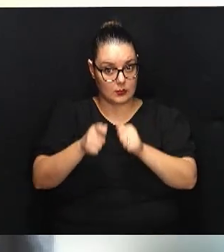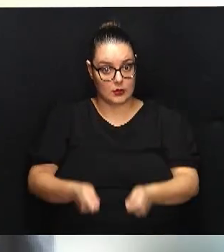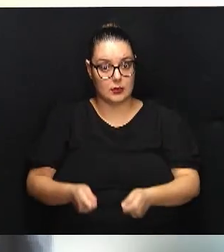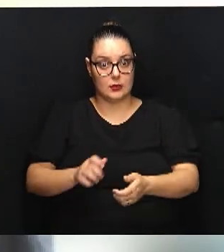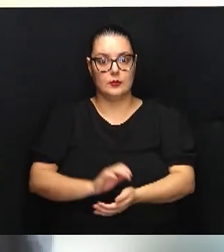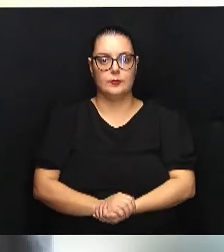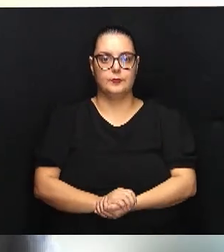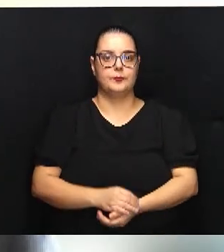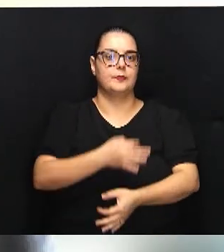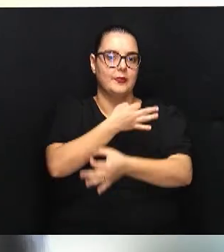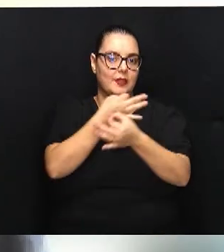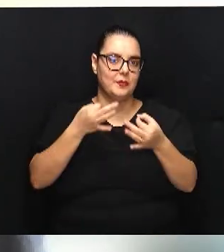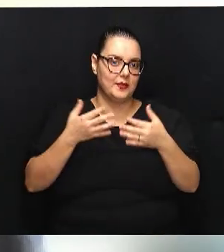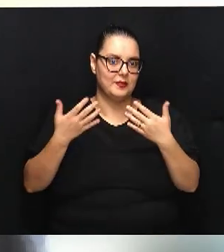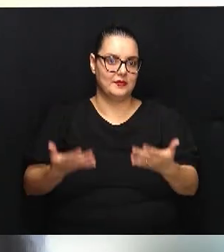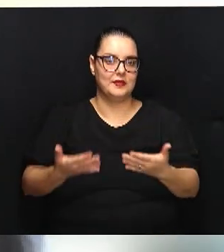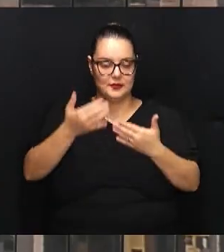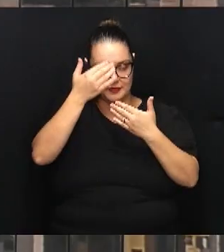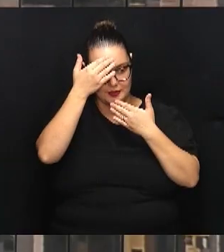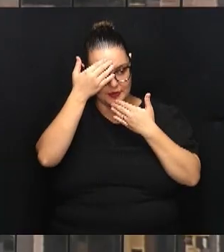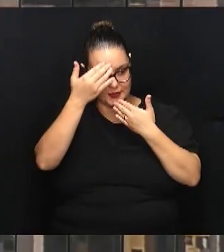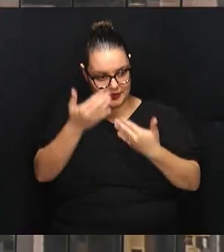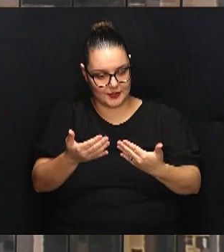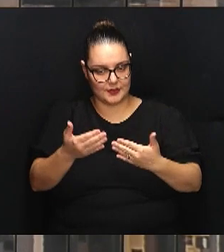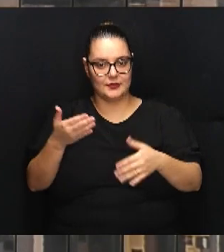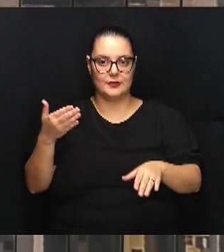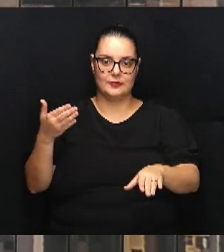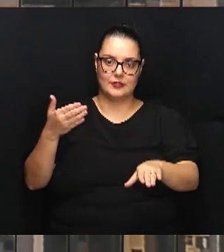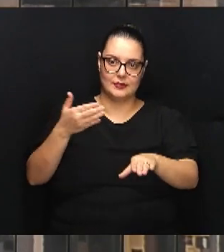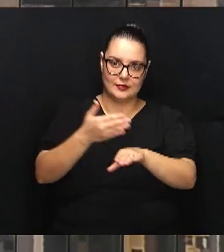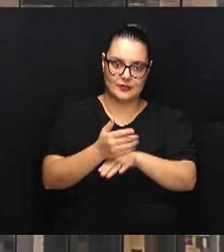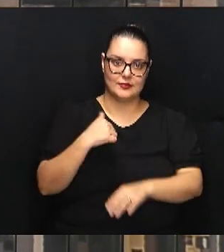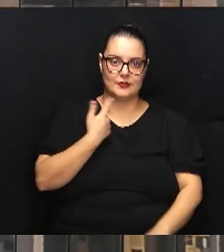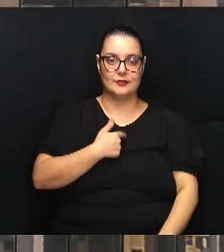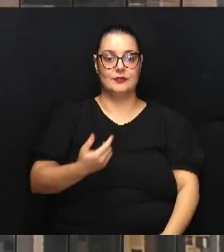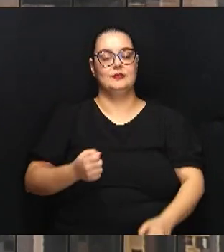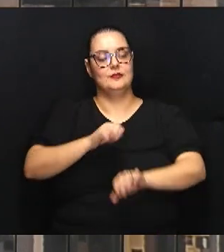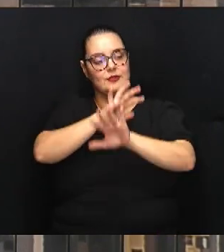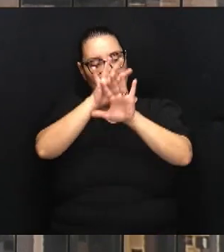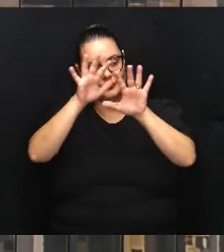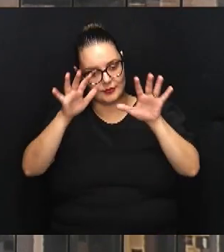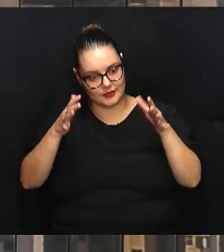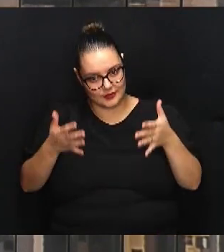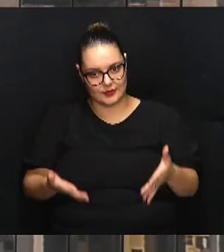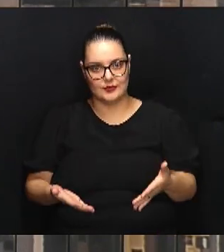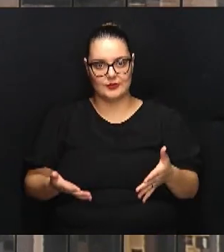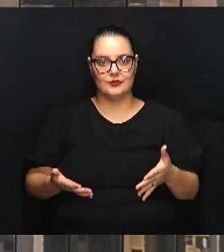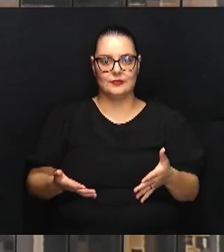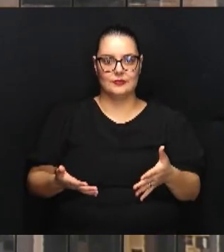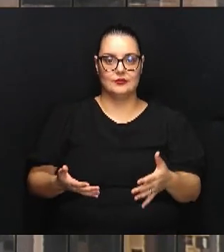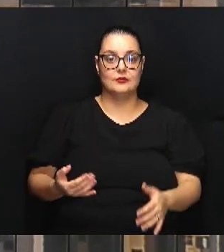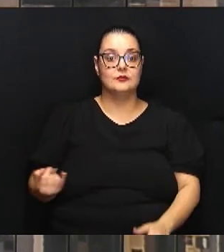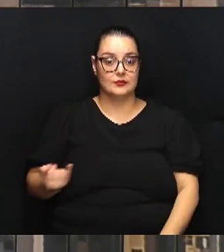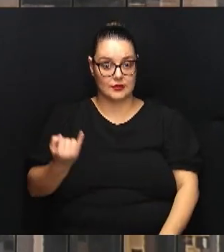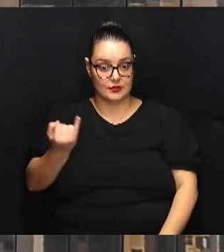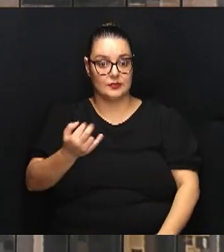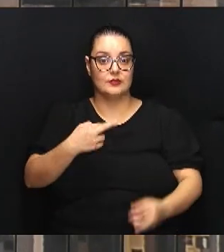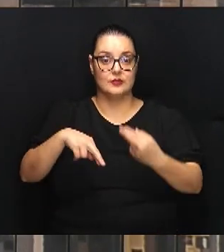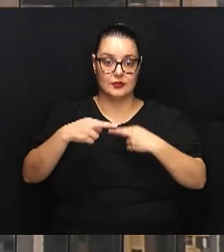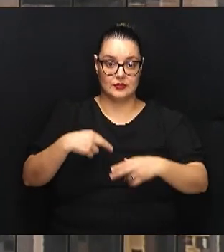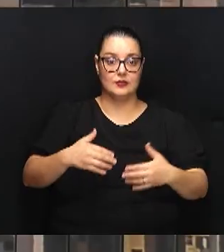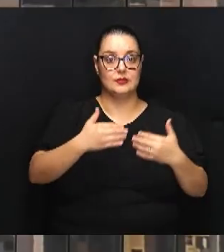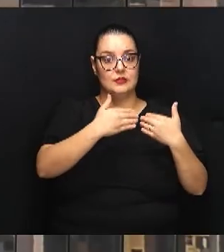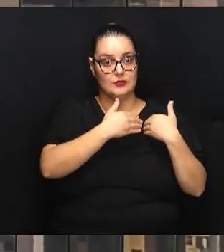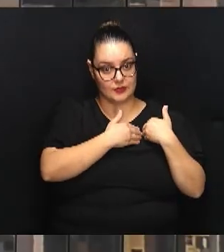regramento estabelecido na legislação. Perfeito, então agradeço demais a sua participação com a gente, o esclarecimento